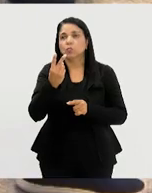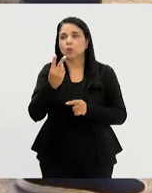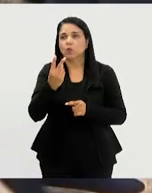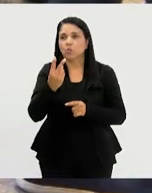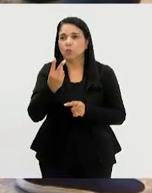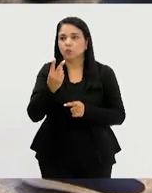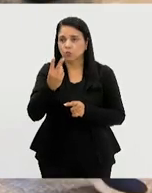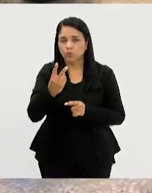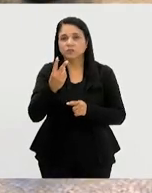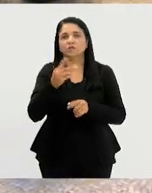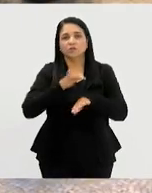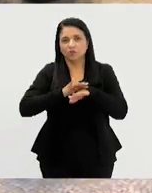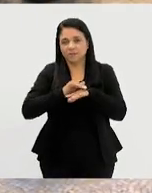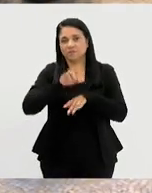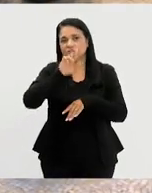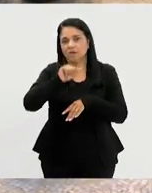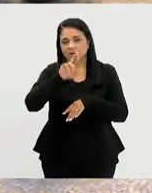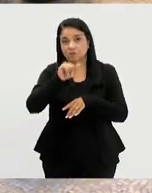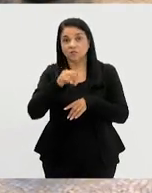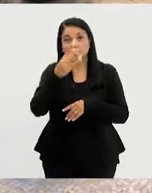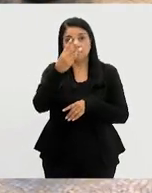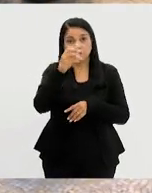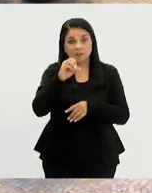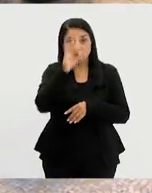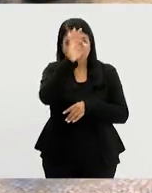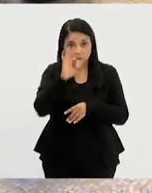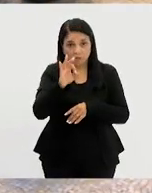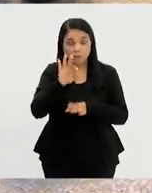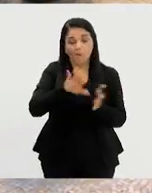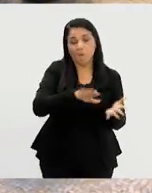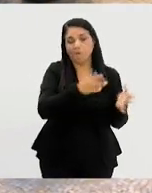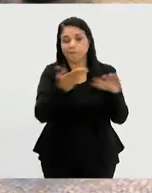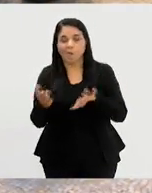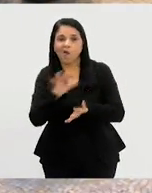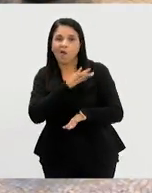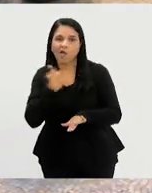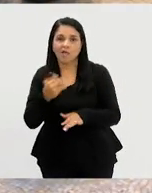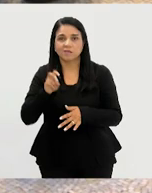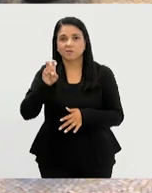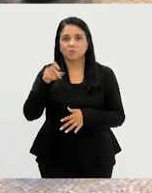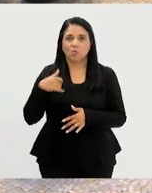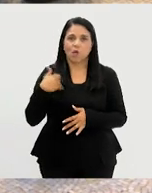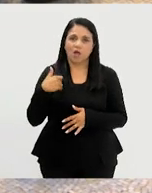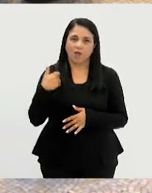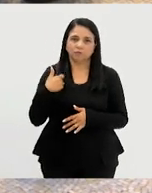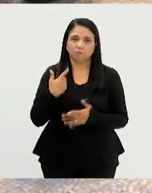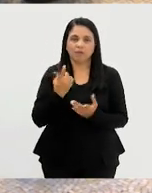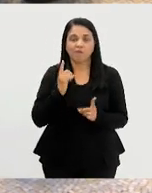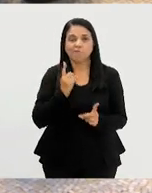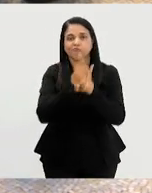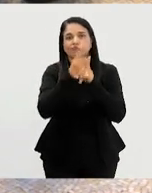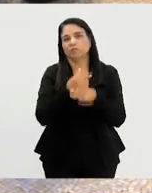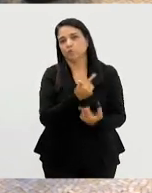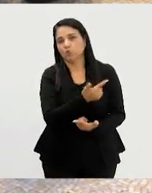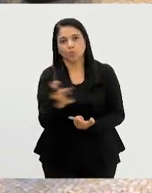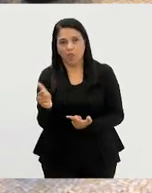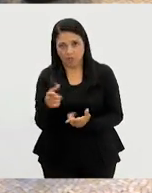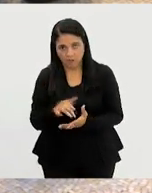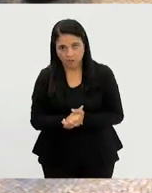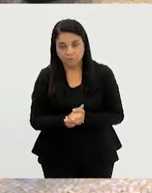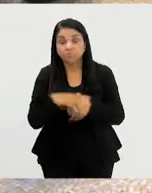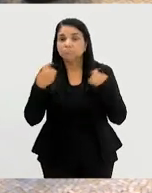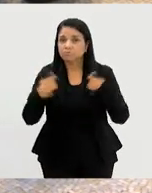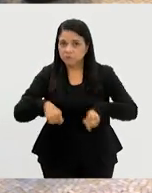30% dessas pessoas vem a óbito até ano de idade por falta de Diagnóstico então nós precisamos